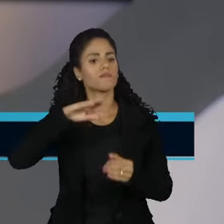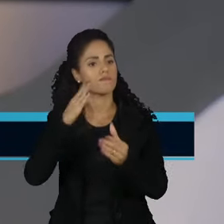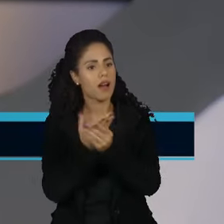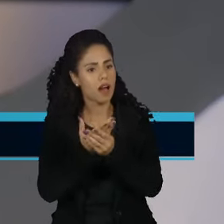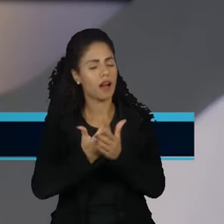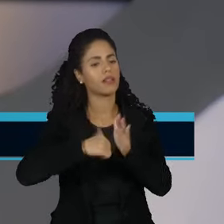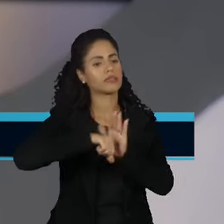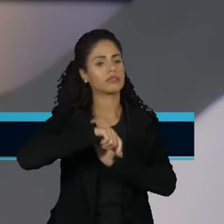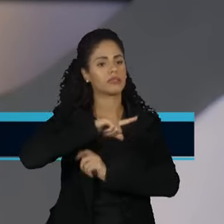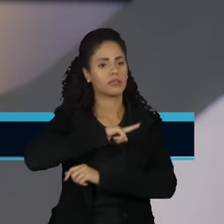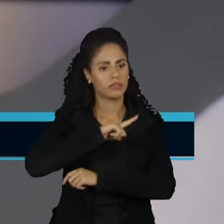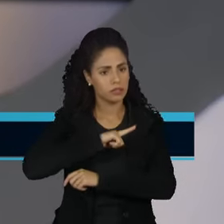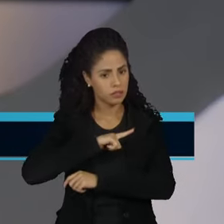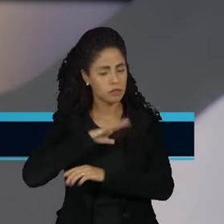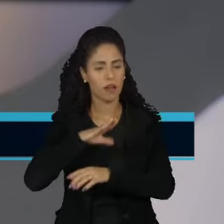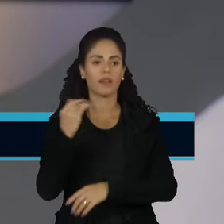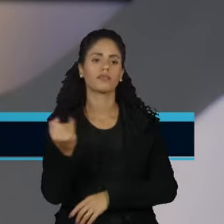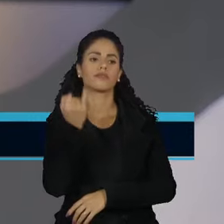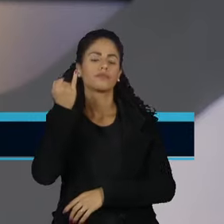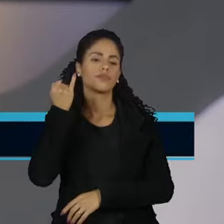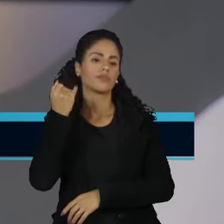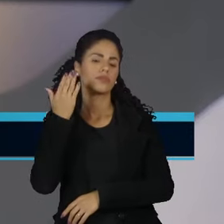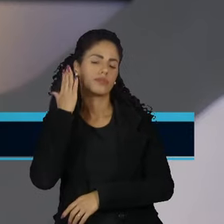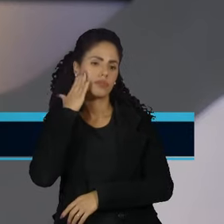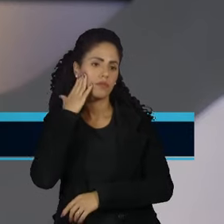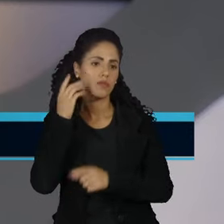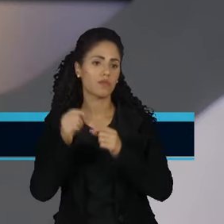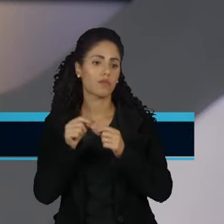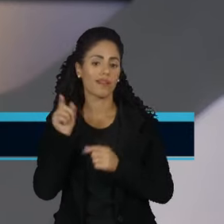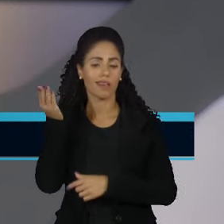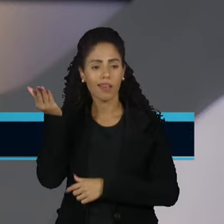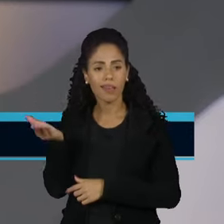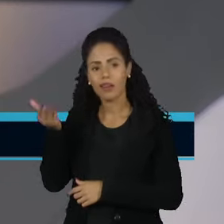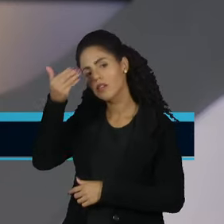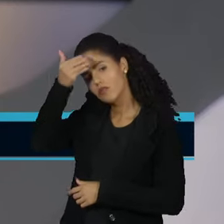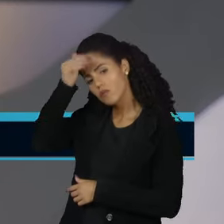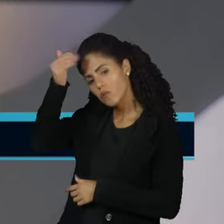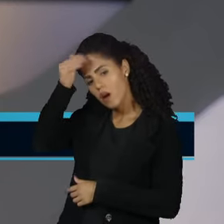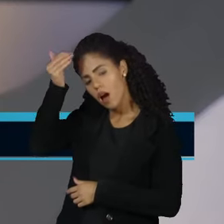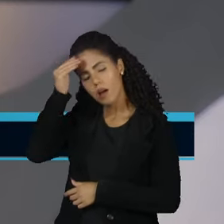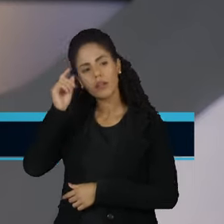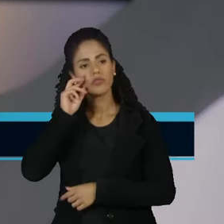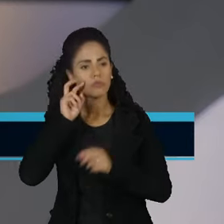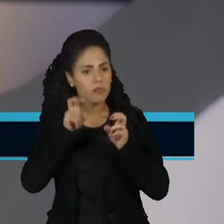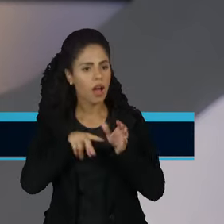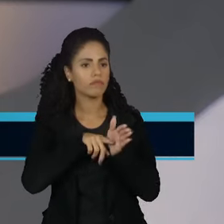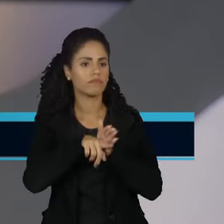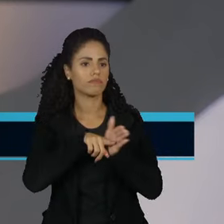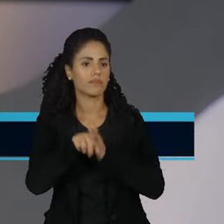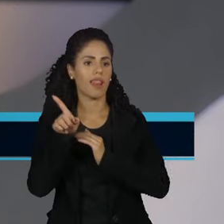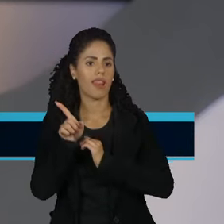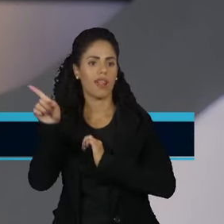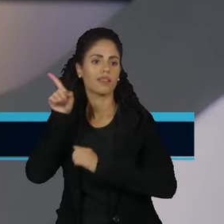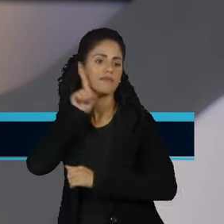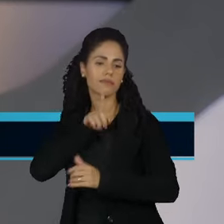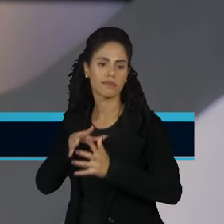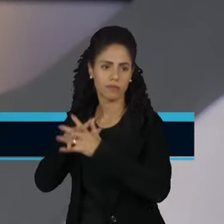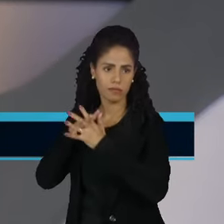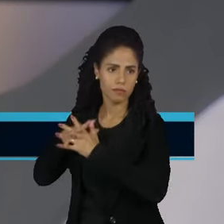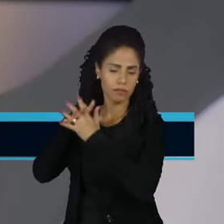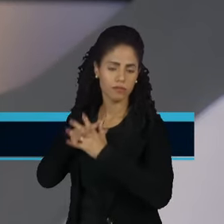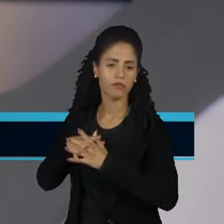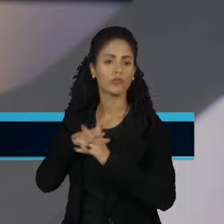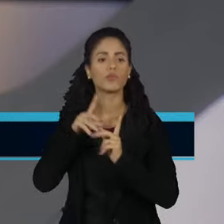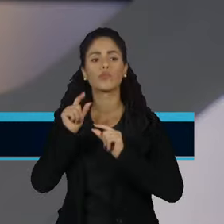ponto que é sempre muito complicado para ele, que tem sido acompanhado nas pesquisas nos Estados Unidos, é que